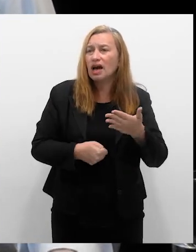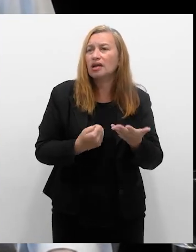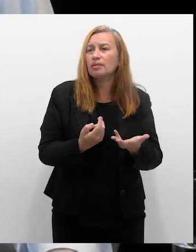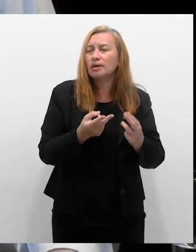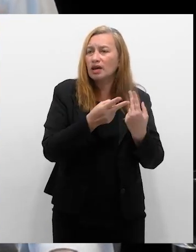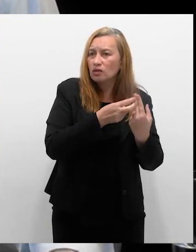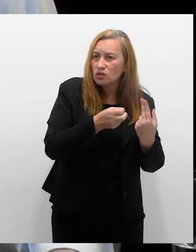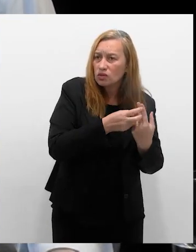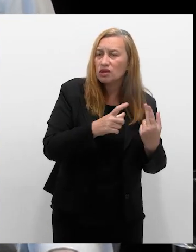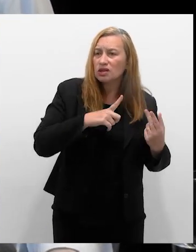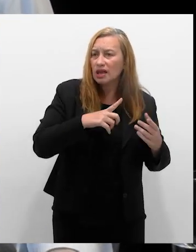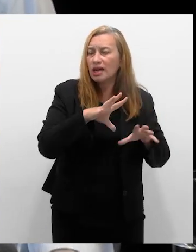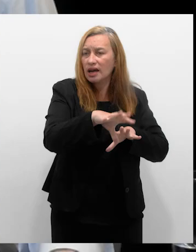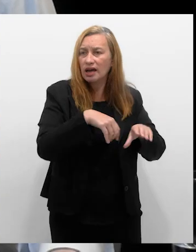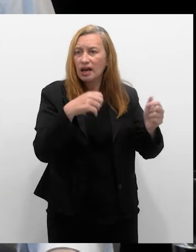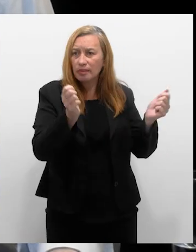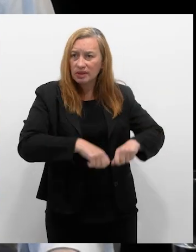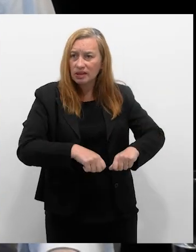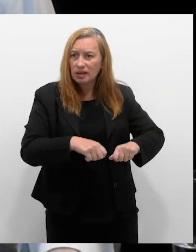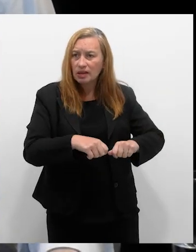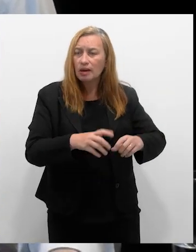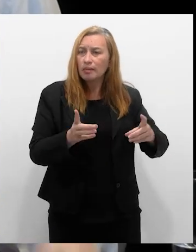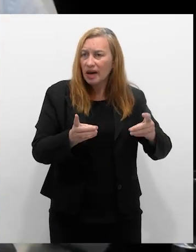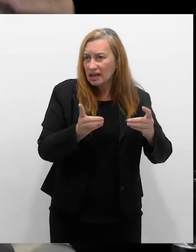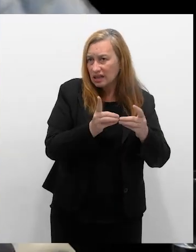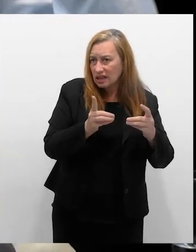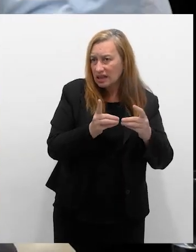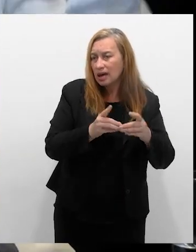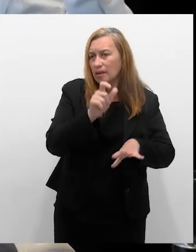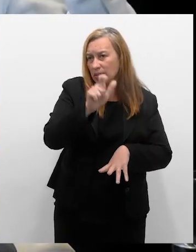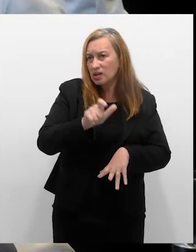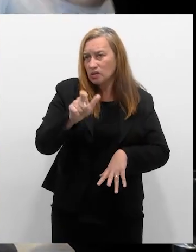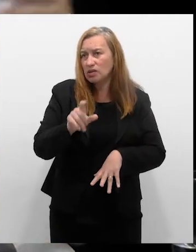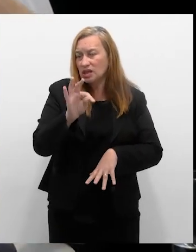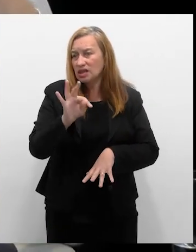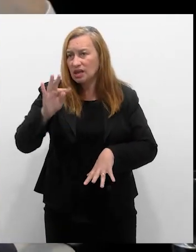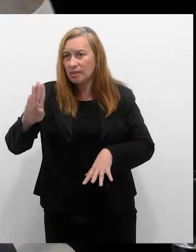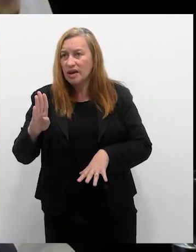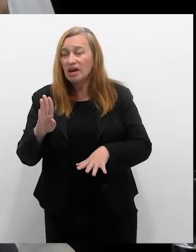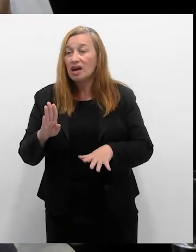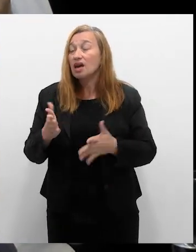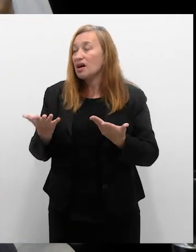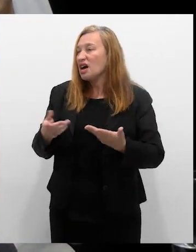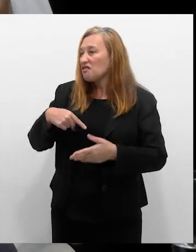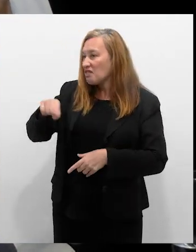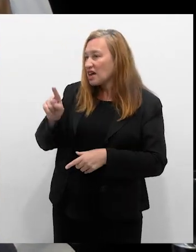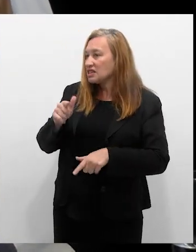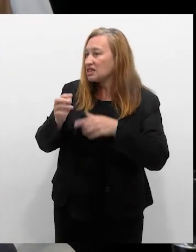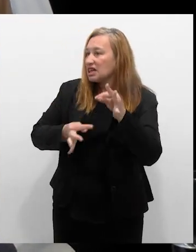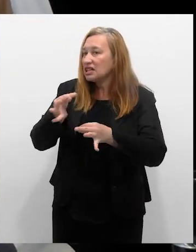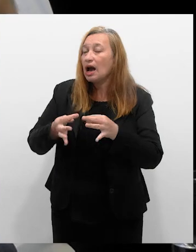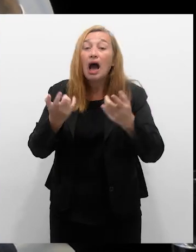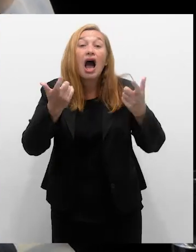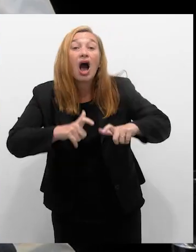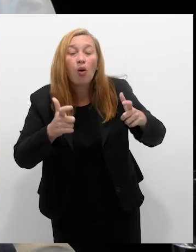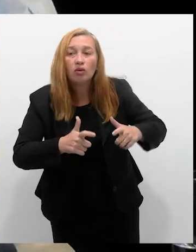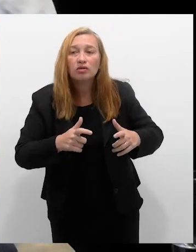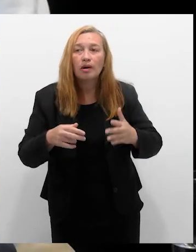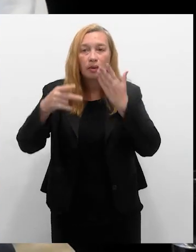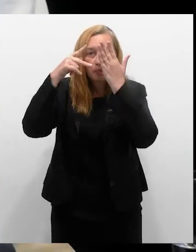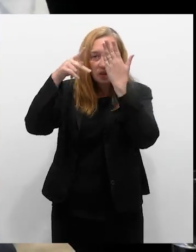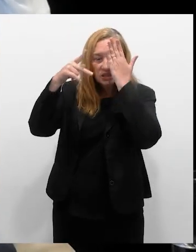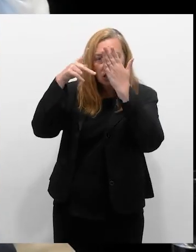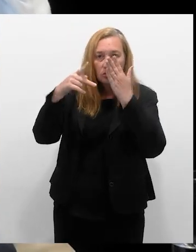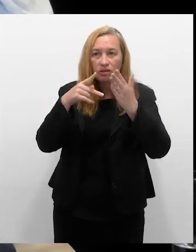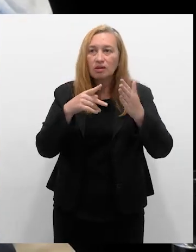mais capacitação para atender pacientes com TPB. Verdade. Já que ela canta, vai se tratar. Tá, mas vai se tratar onde? Porque para fazer